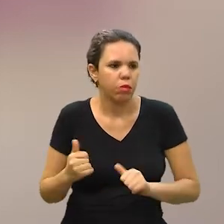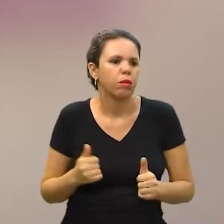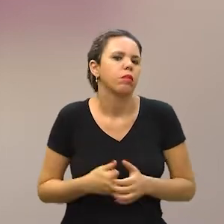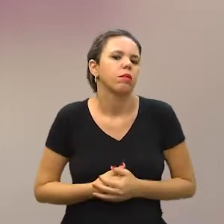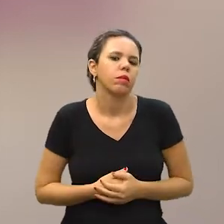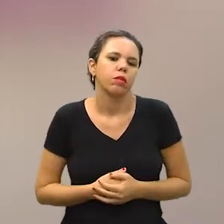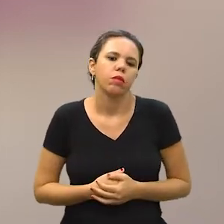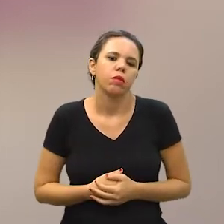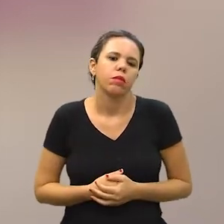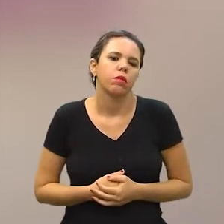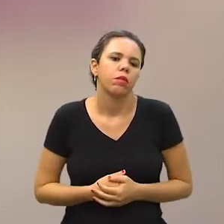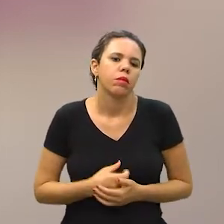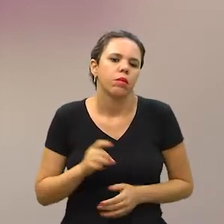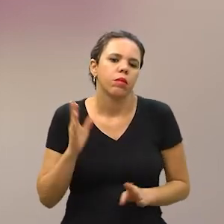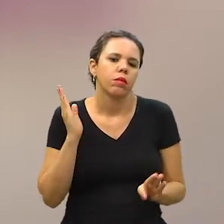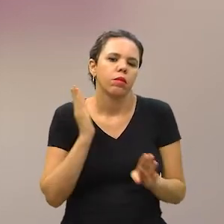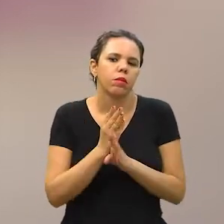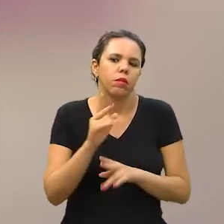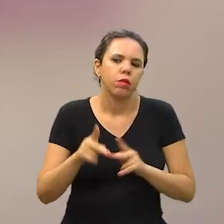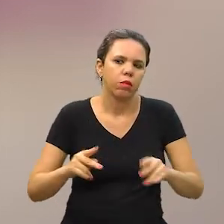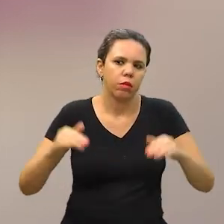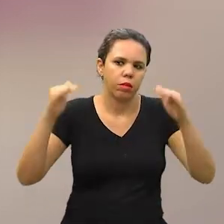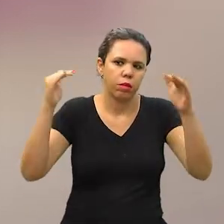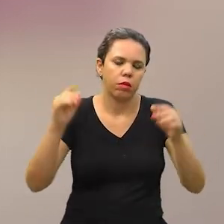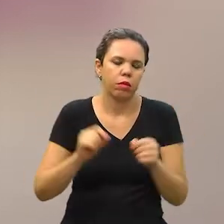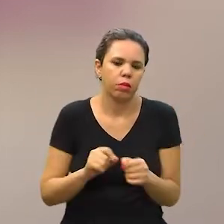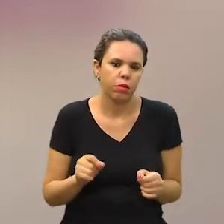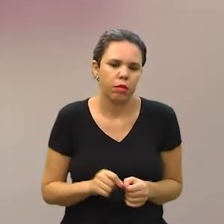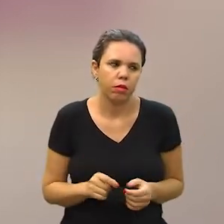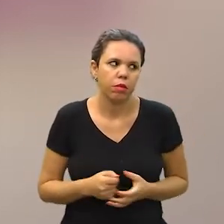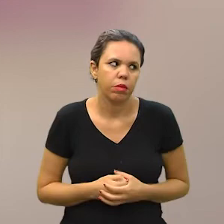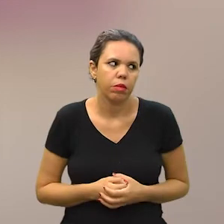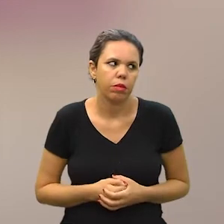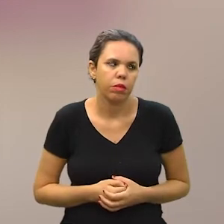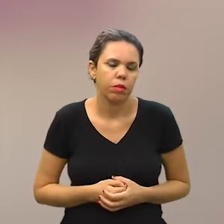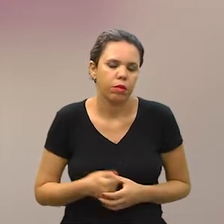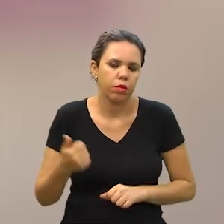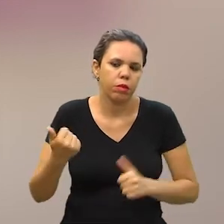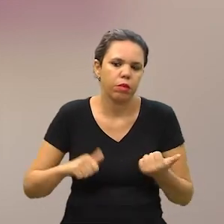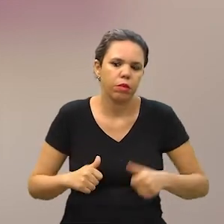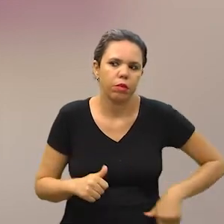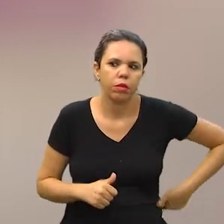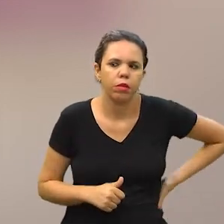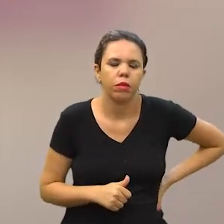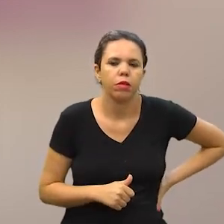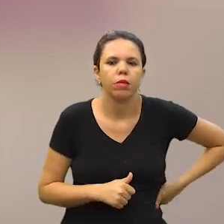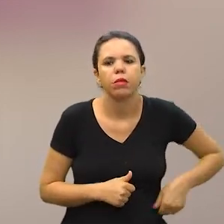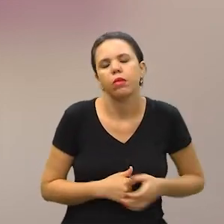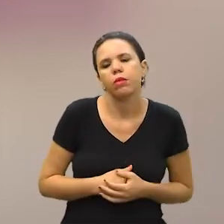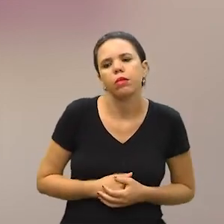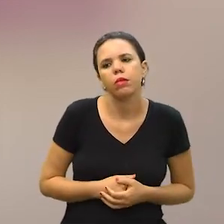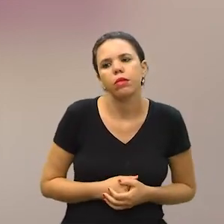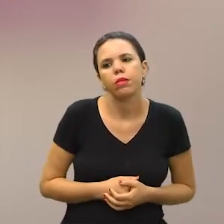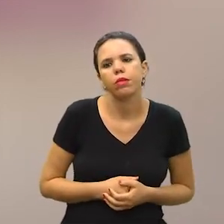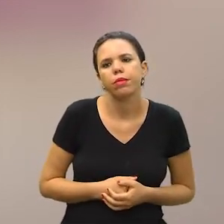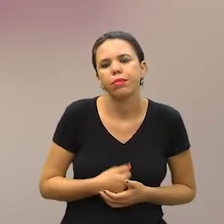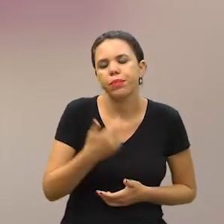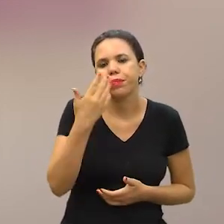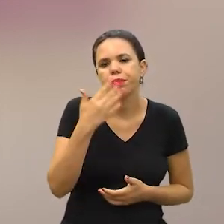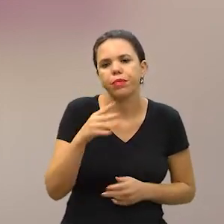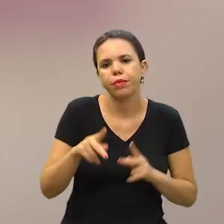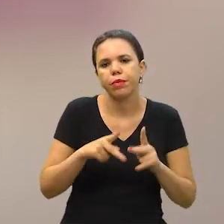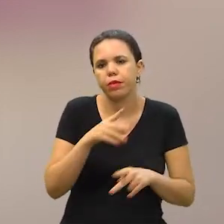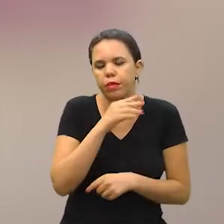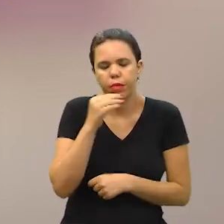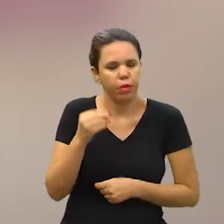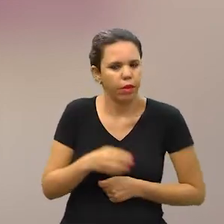diagnóstico previamente e que, na verdade, assim, a gente vai fazendo uma avaliação, um diagnóstico mesmo, né, da criança,